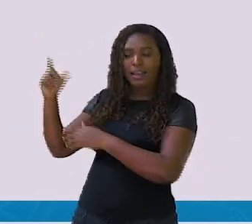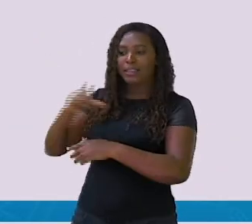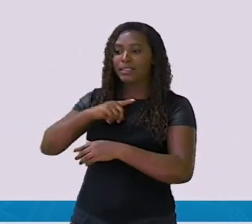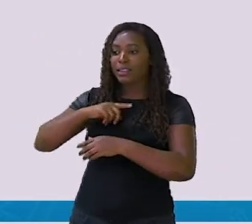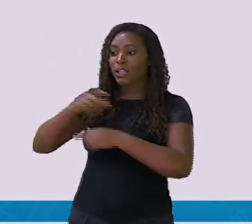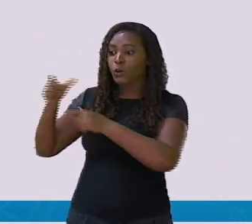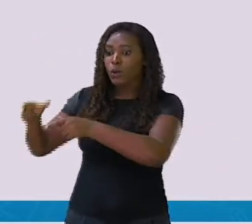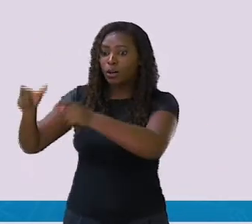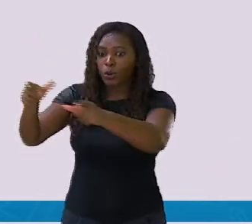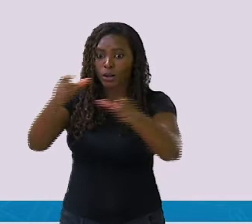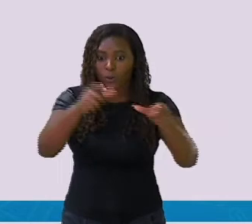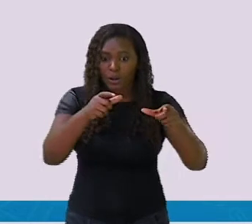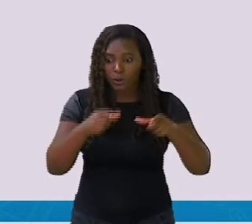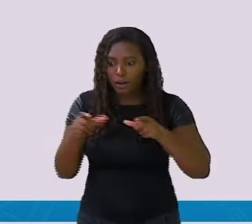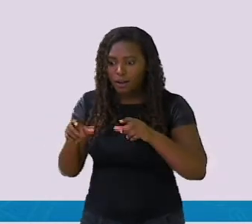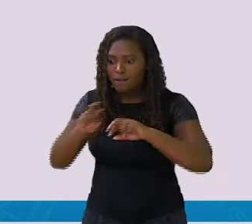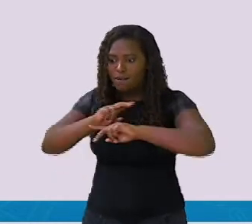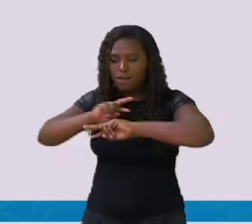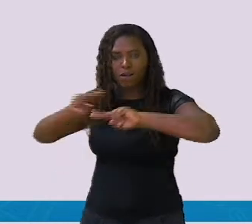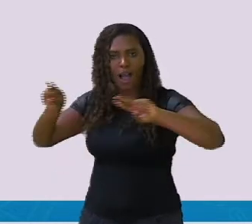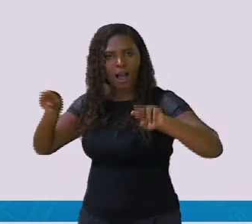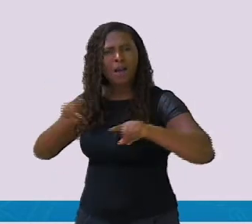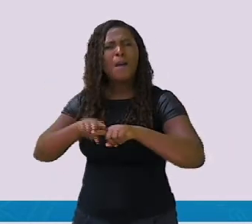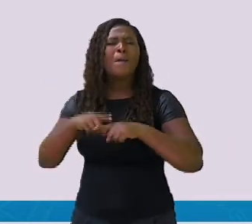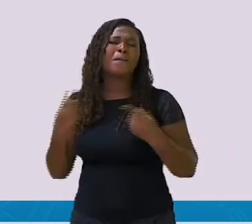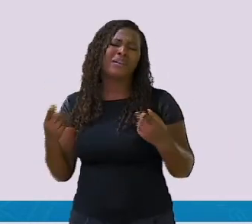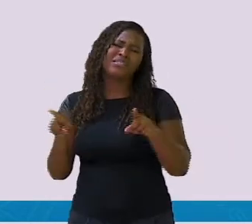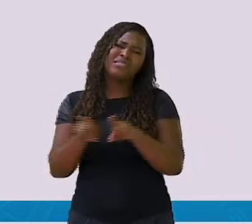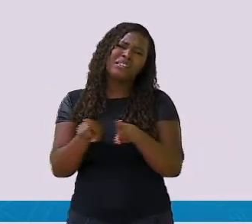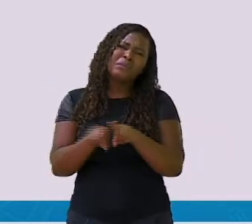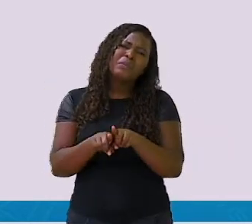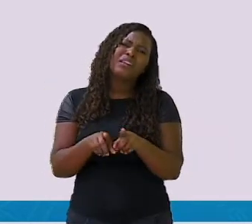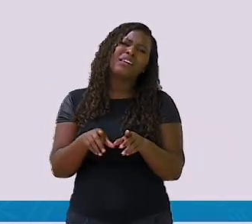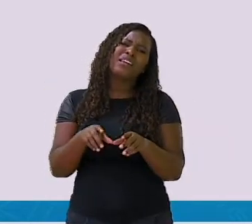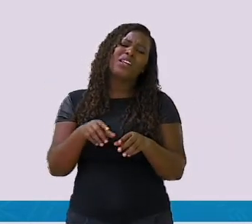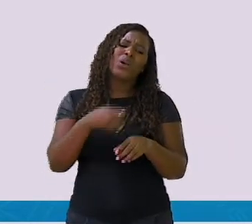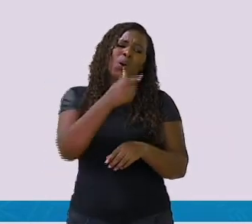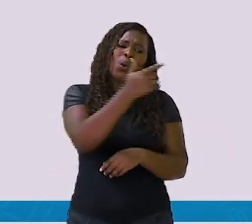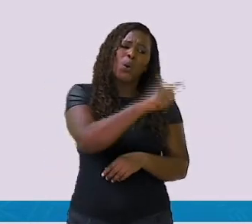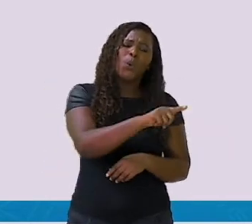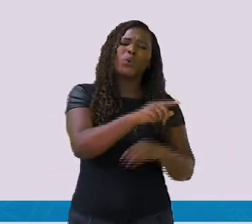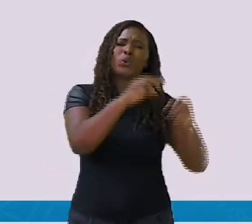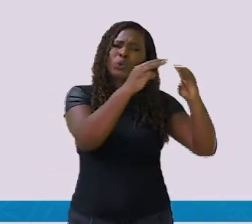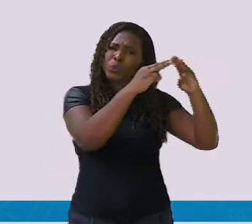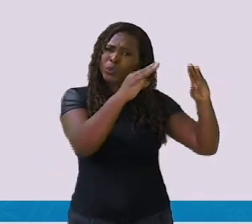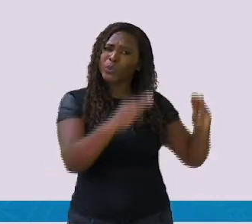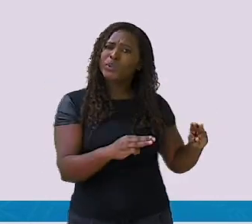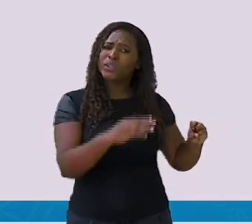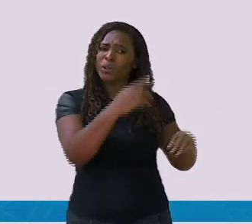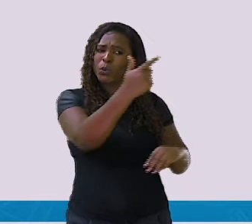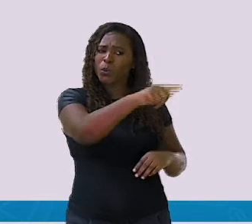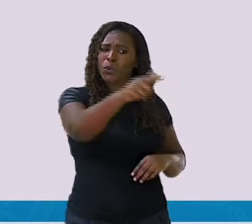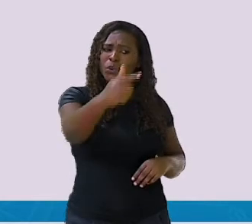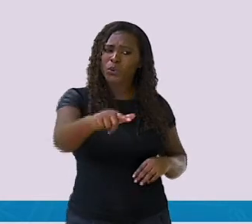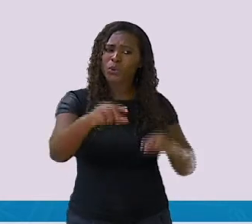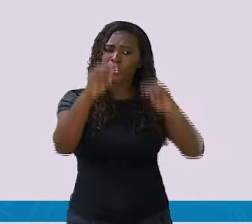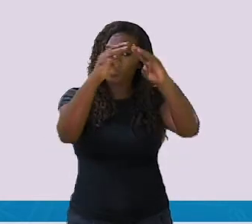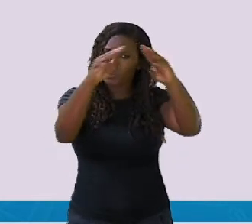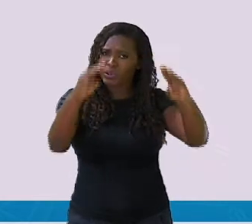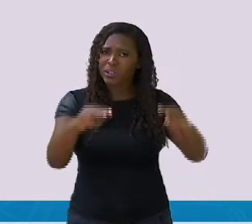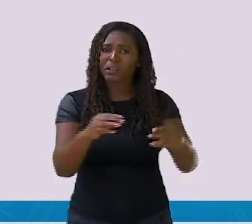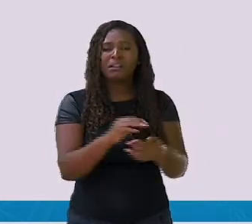muito pequenos, que às vezes apresentam uma determinada situação. Então, por exemplo, para quem já foi aí a Porto Seguro,